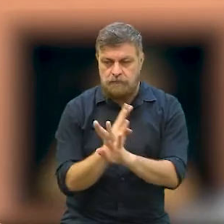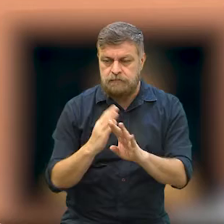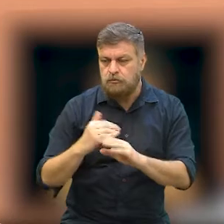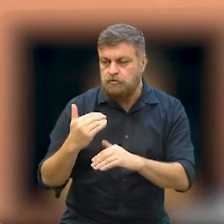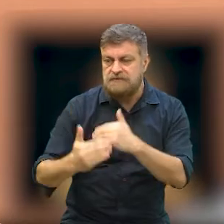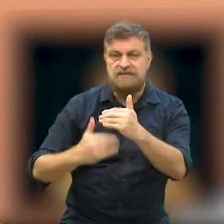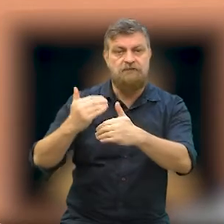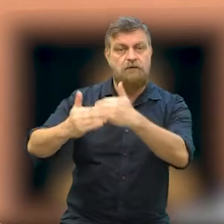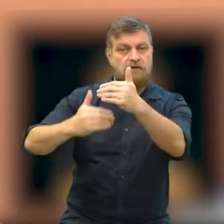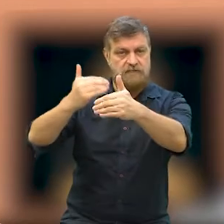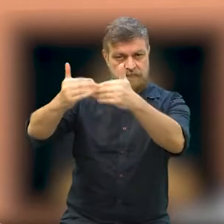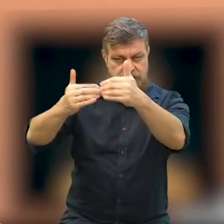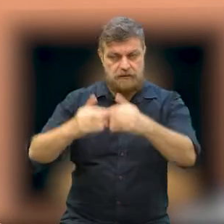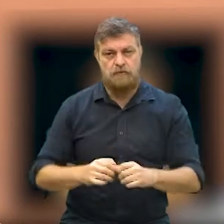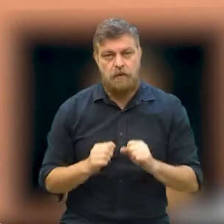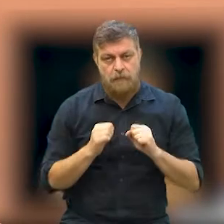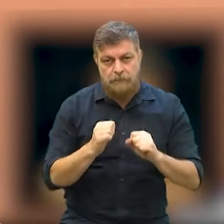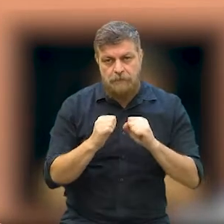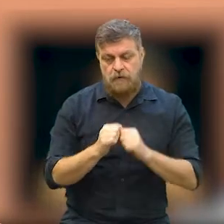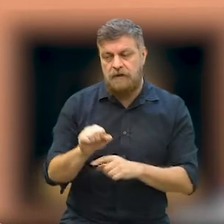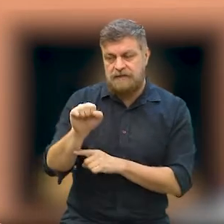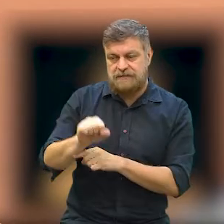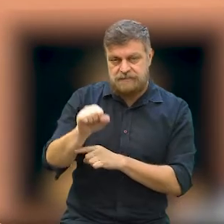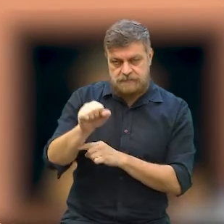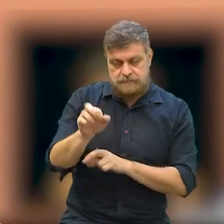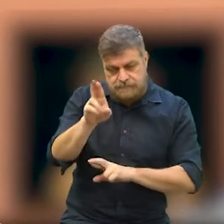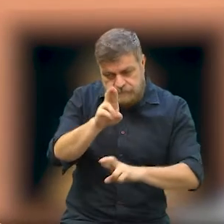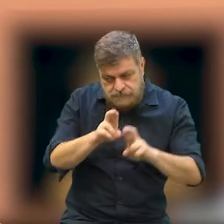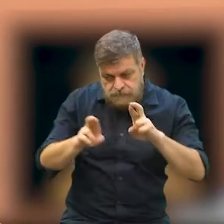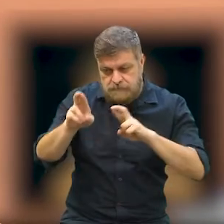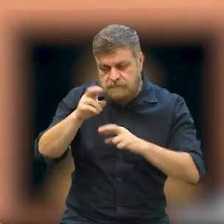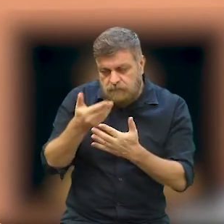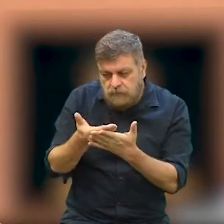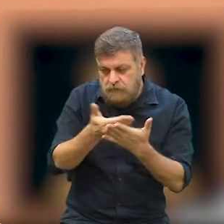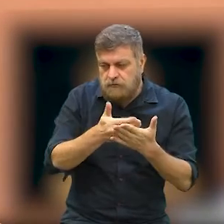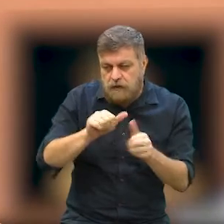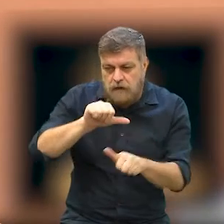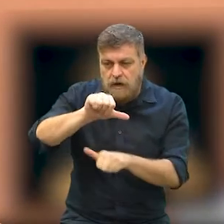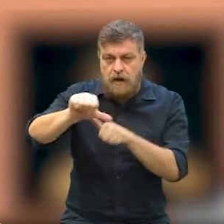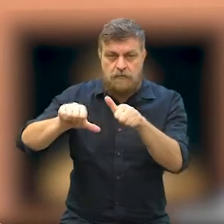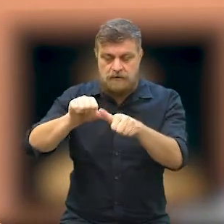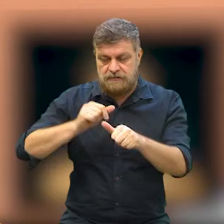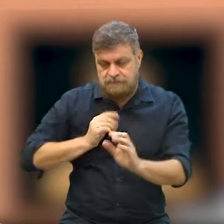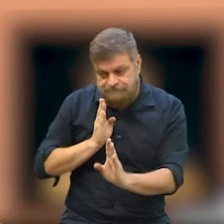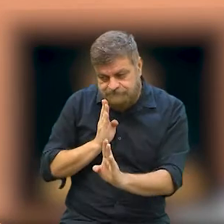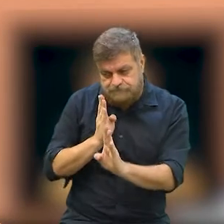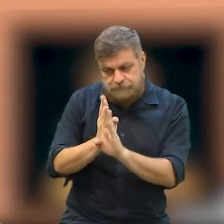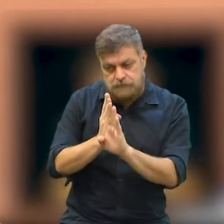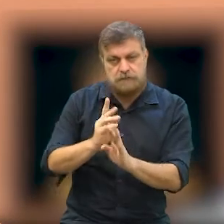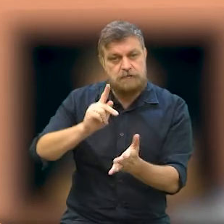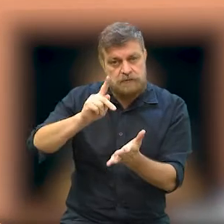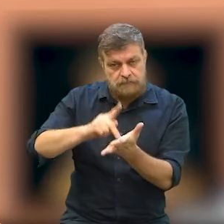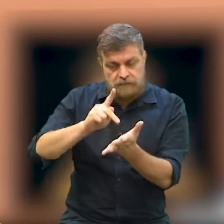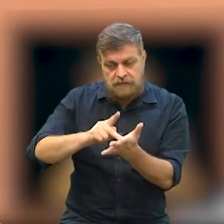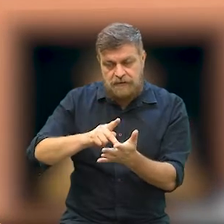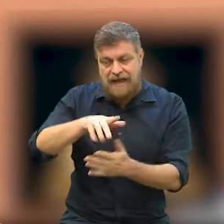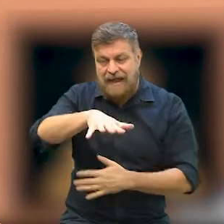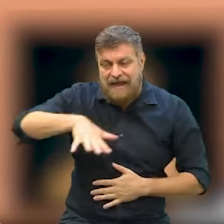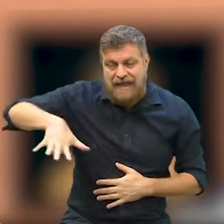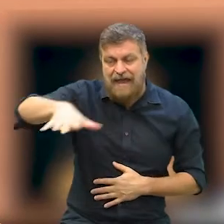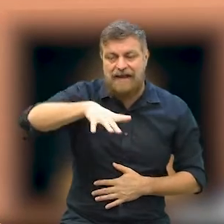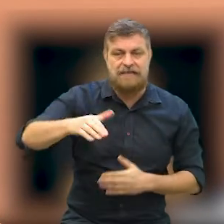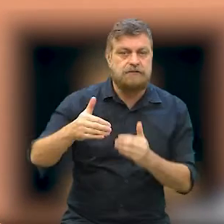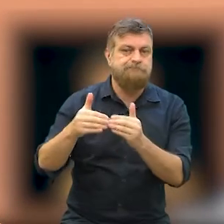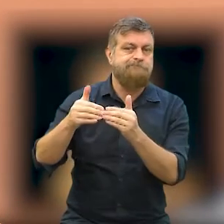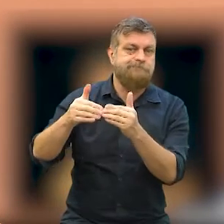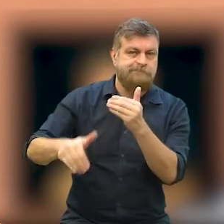desenvolvimento urbano da cidade então ele pode ser sim revisto periodicamente disse que a gente constata que realmente